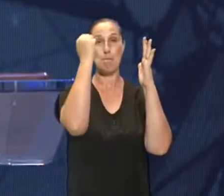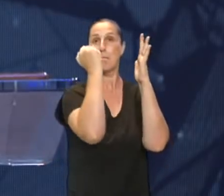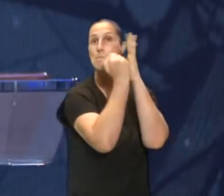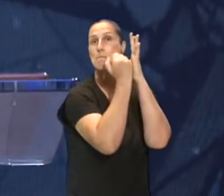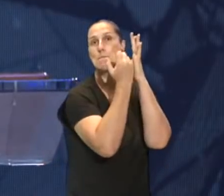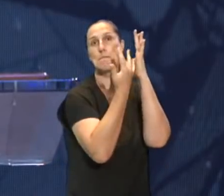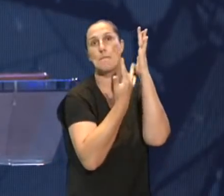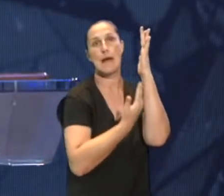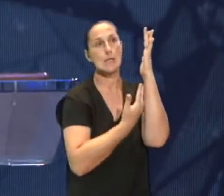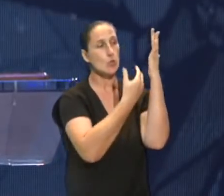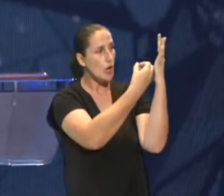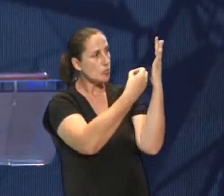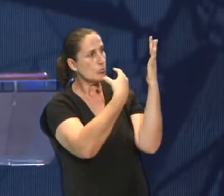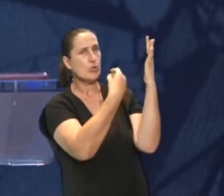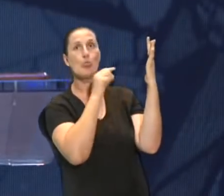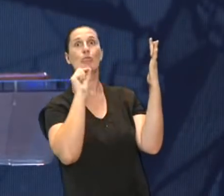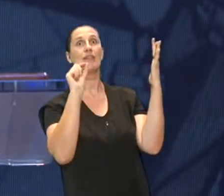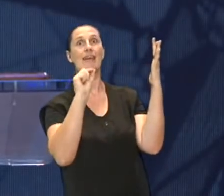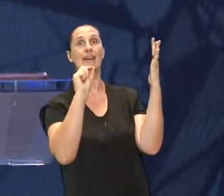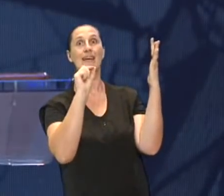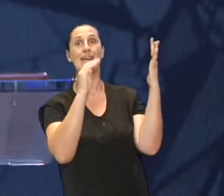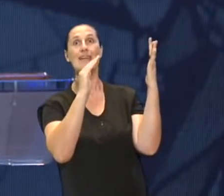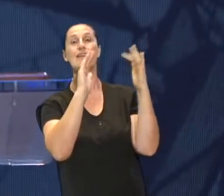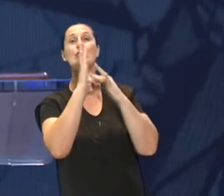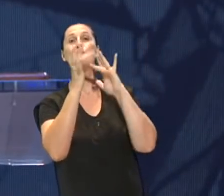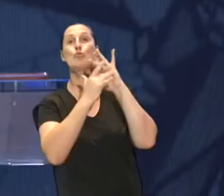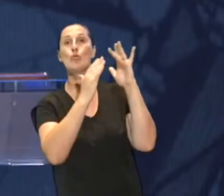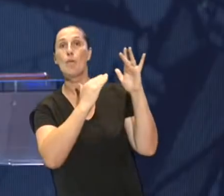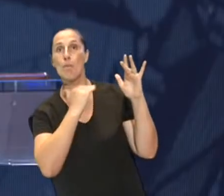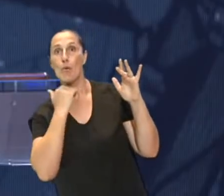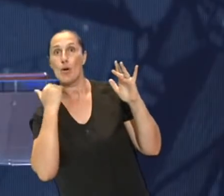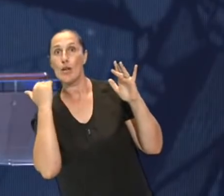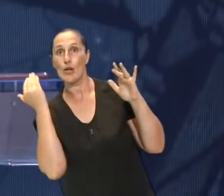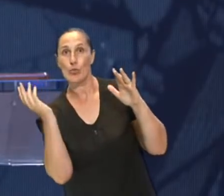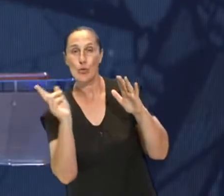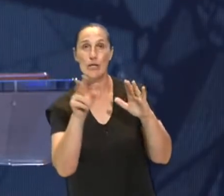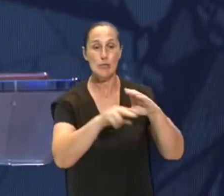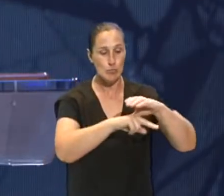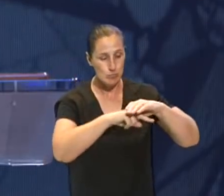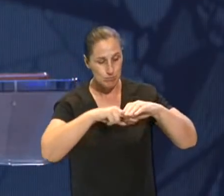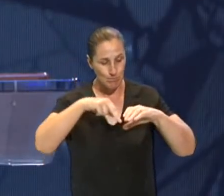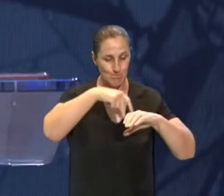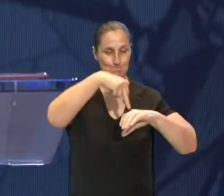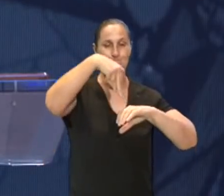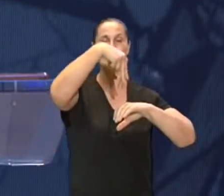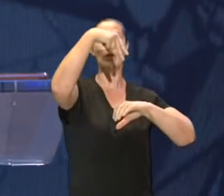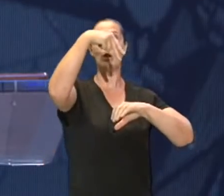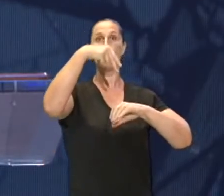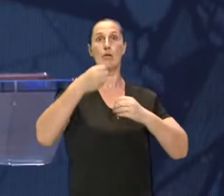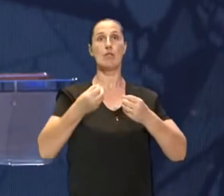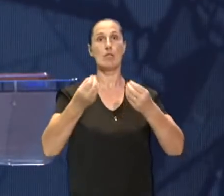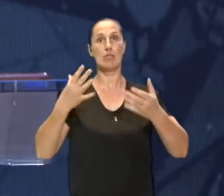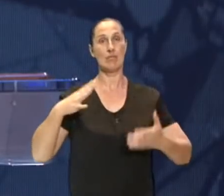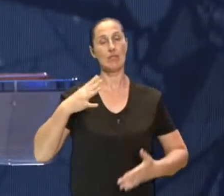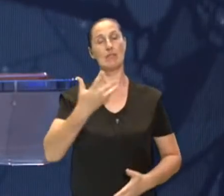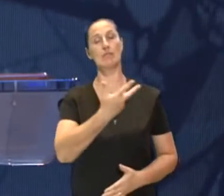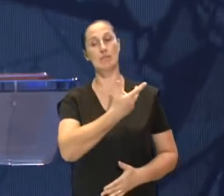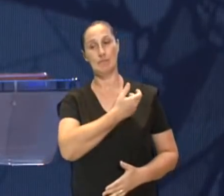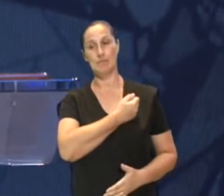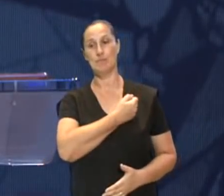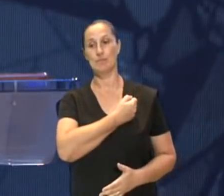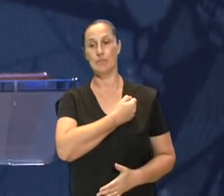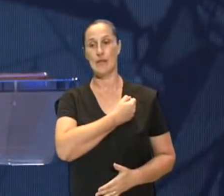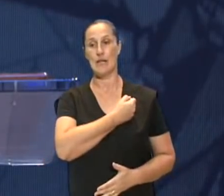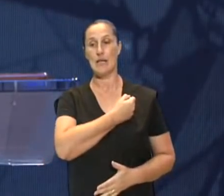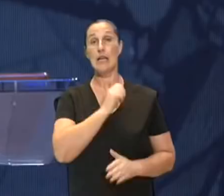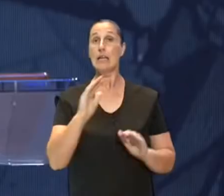Ele morreu e ressuscitou para a nossa salvação. Então, o que era possível fazer nesse tempo, não